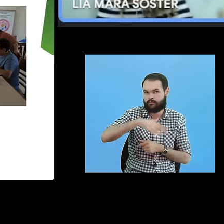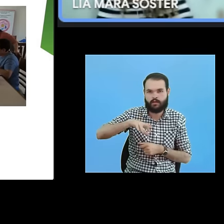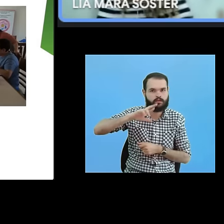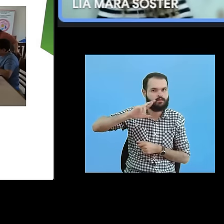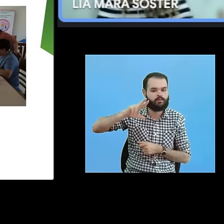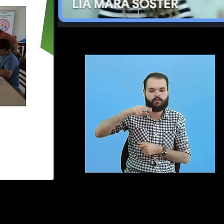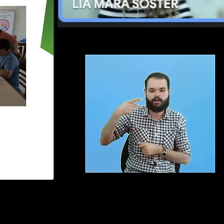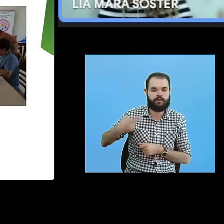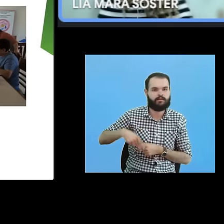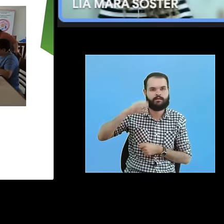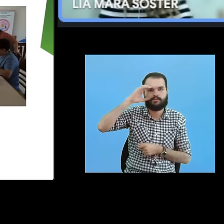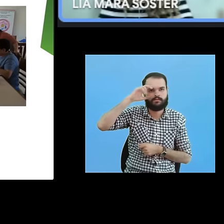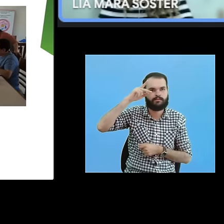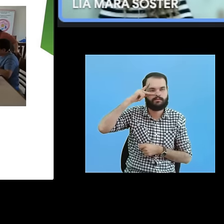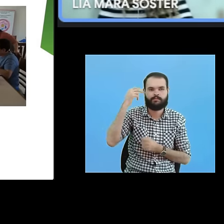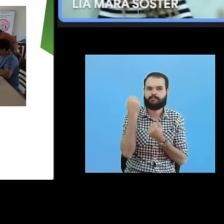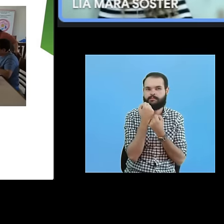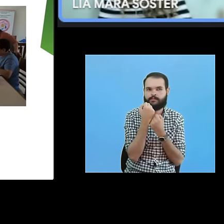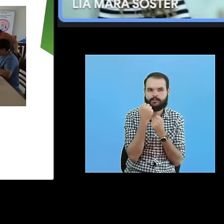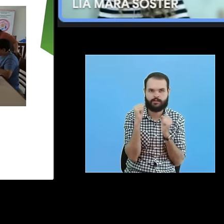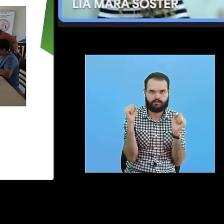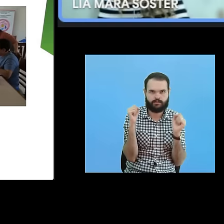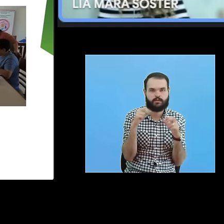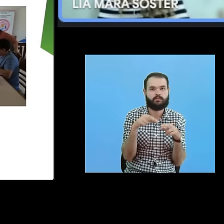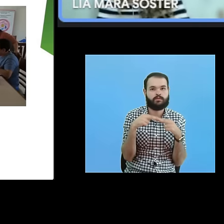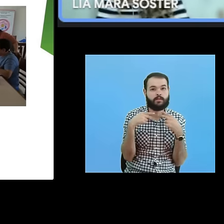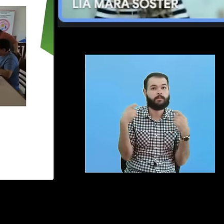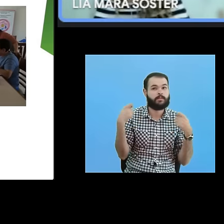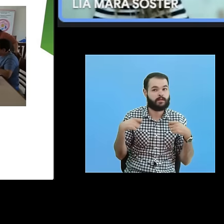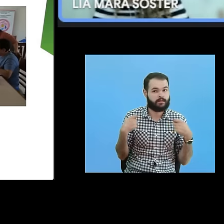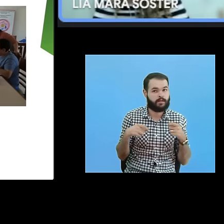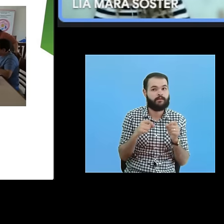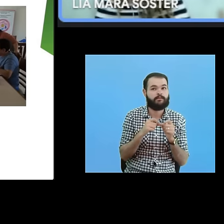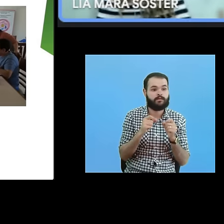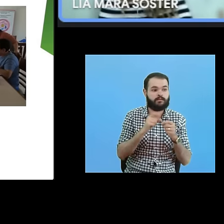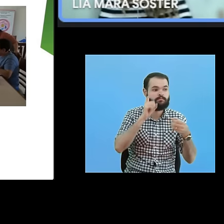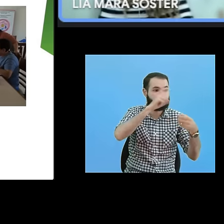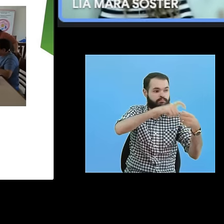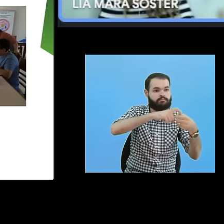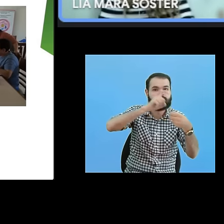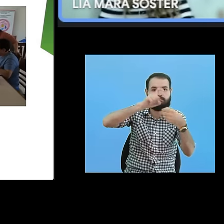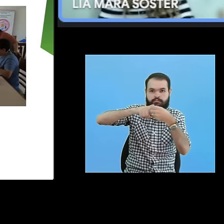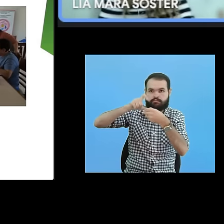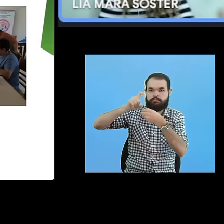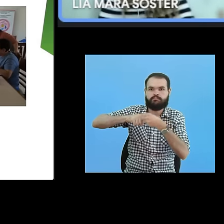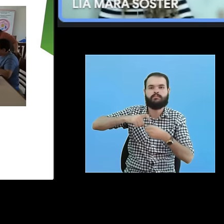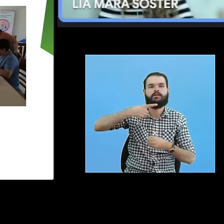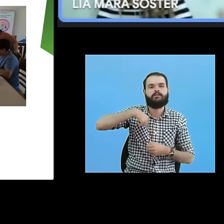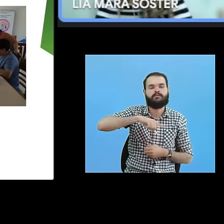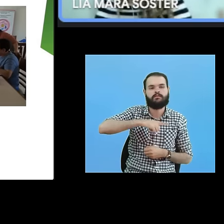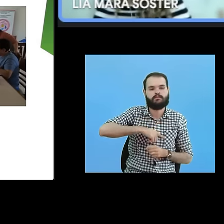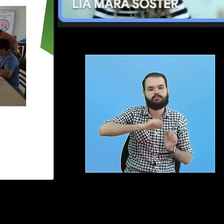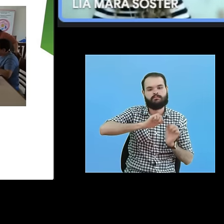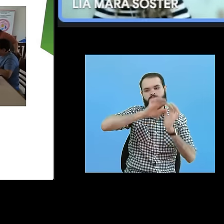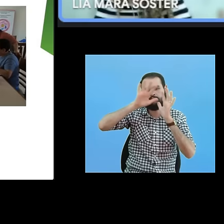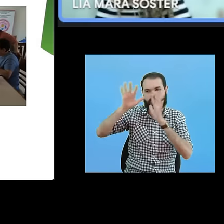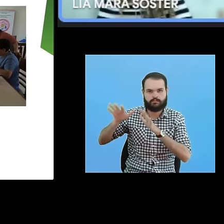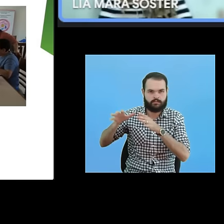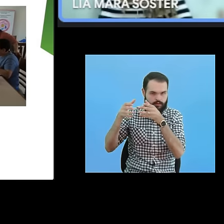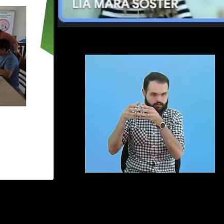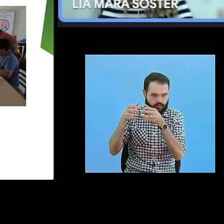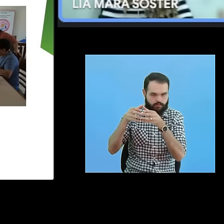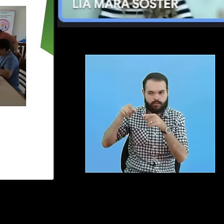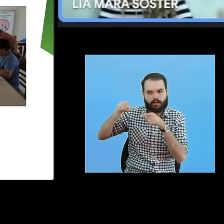do CAP, que a gente não teria como acomodar, então a gente precisa realizar parcerias. Nós deslocamos parte da equipe